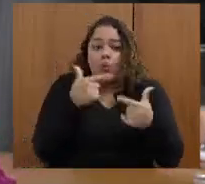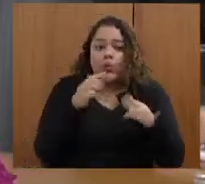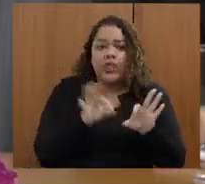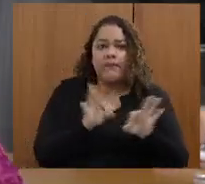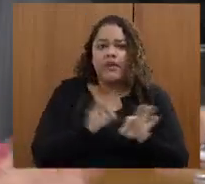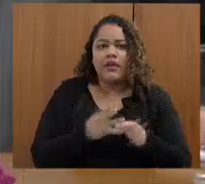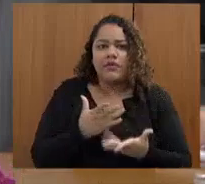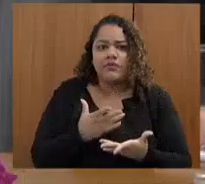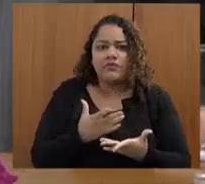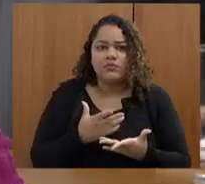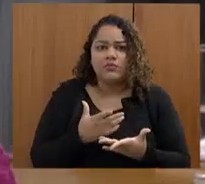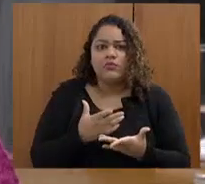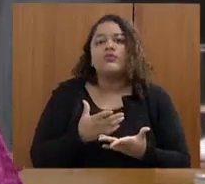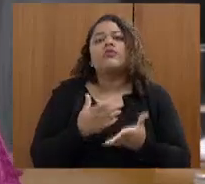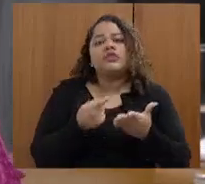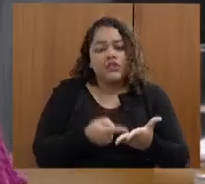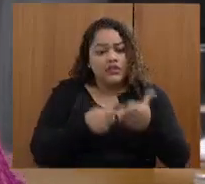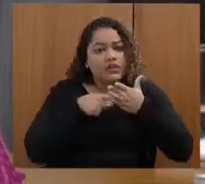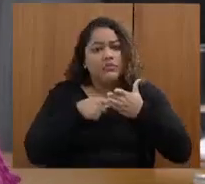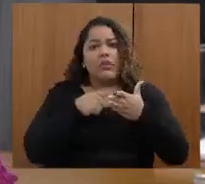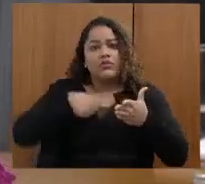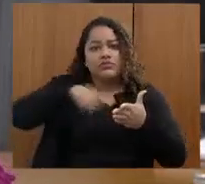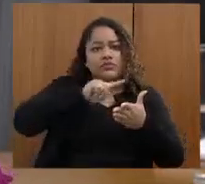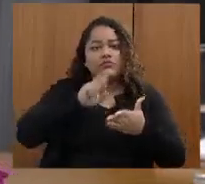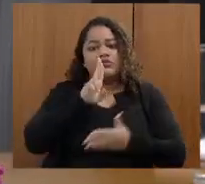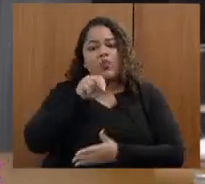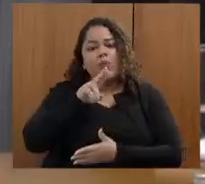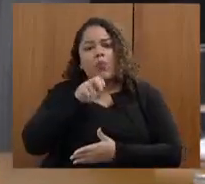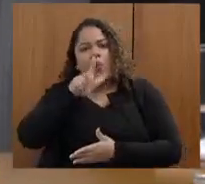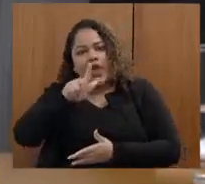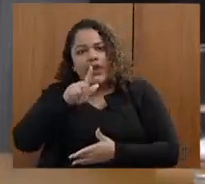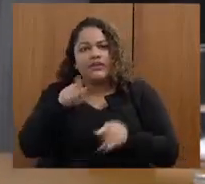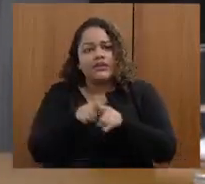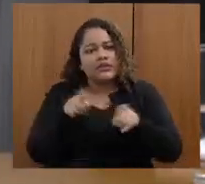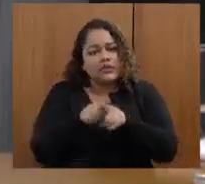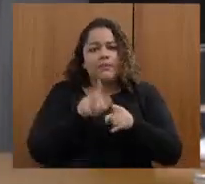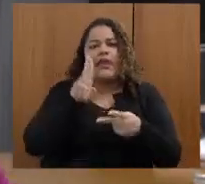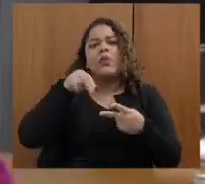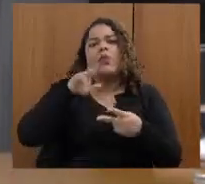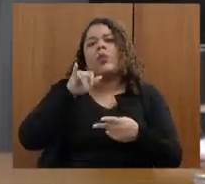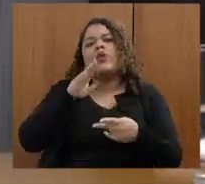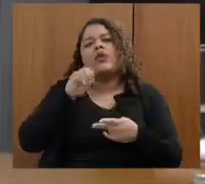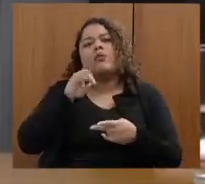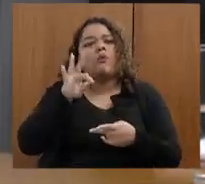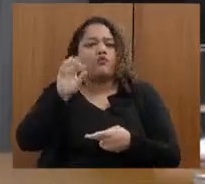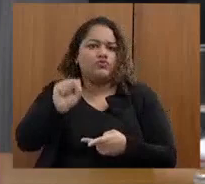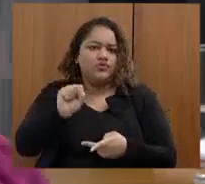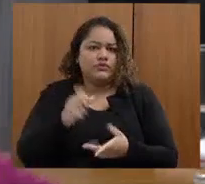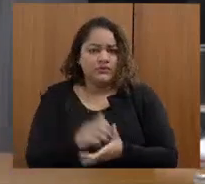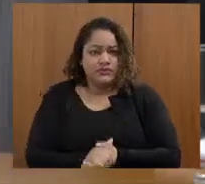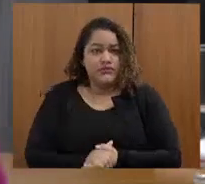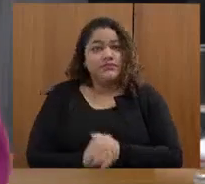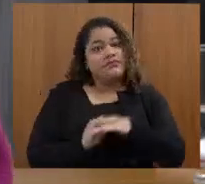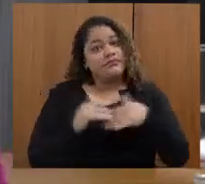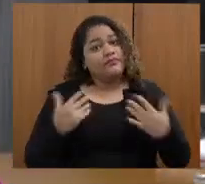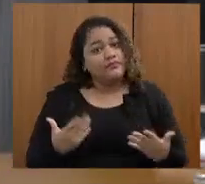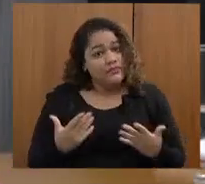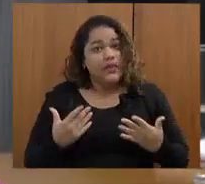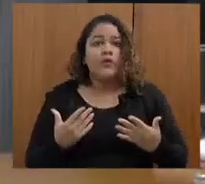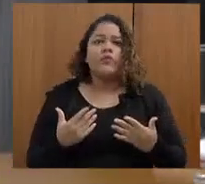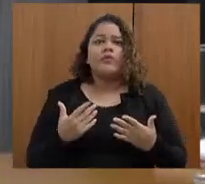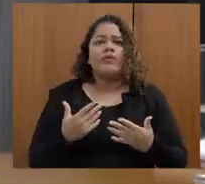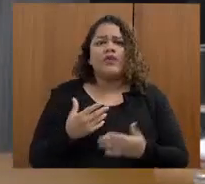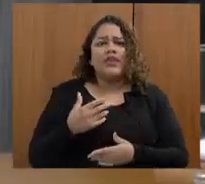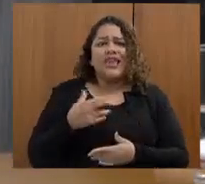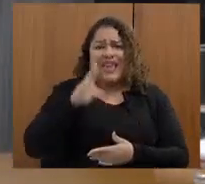um planejamento que traga condições para nossa wengue e para nossa para Nossa unimontes então reitores tem autonomia